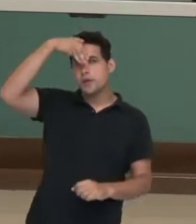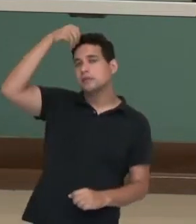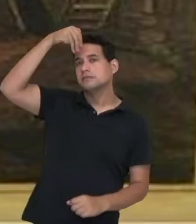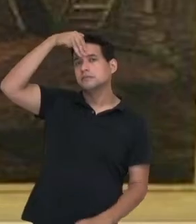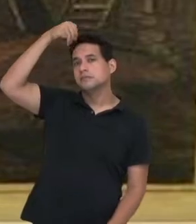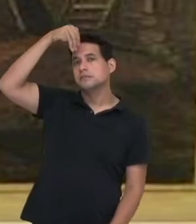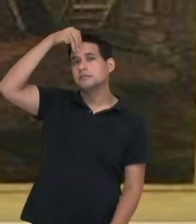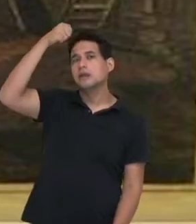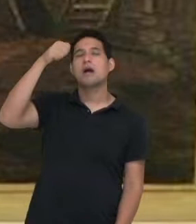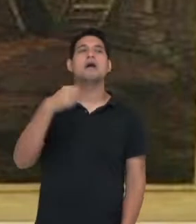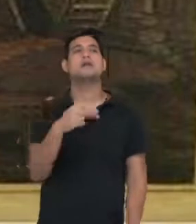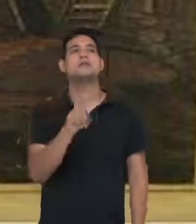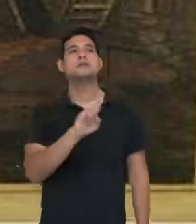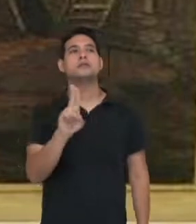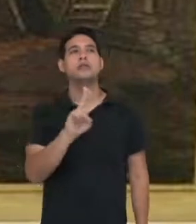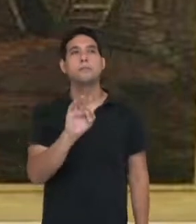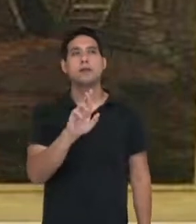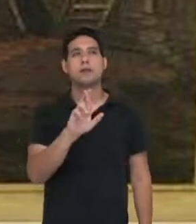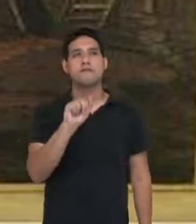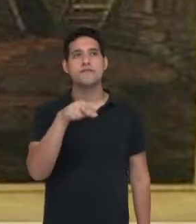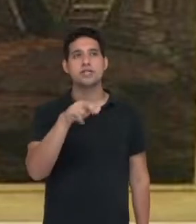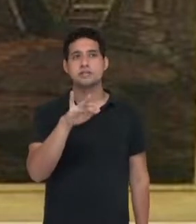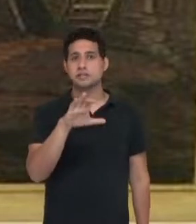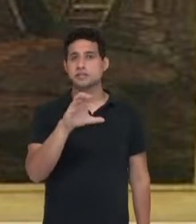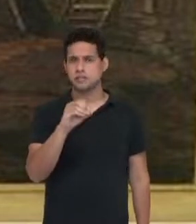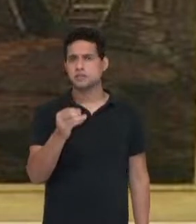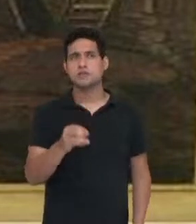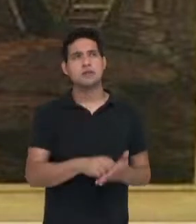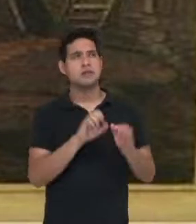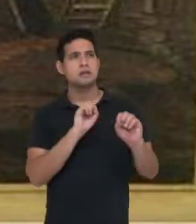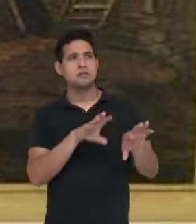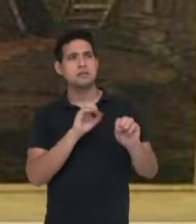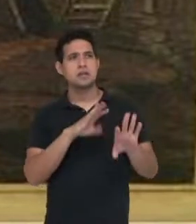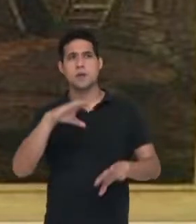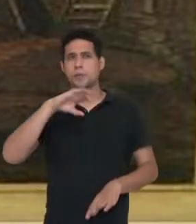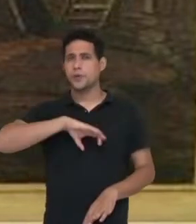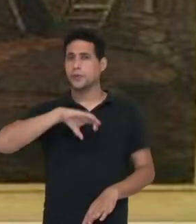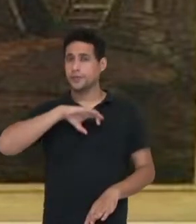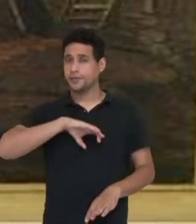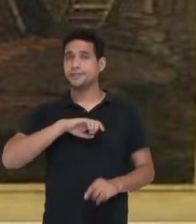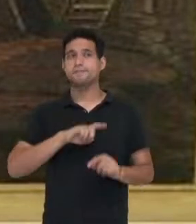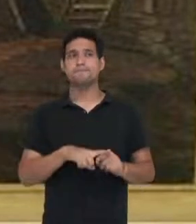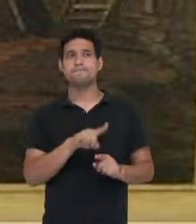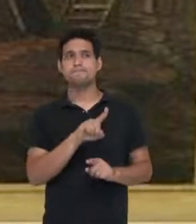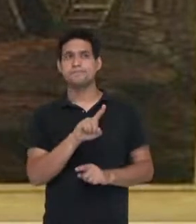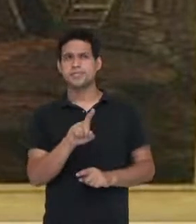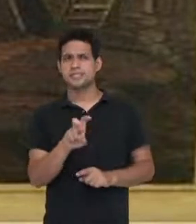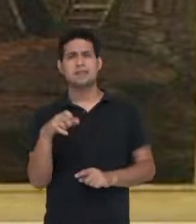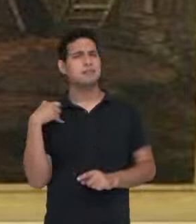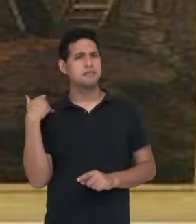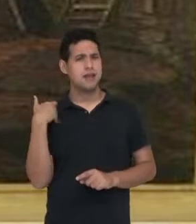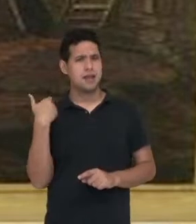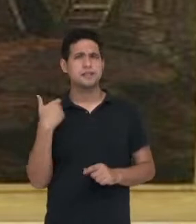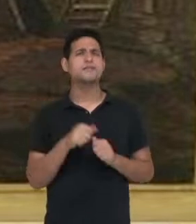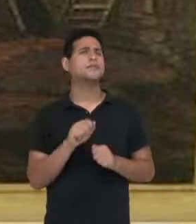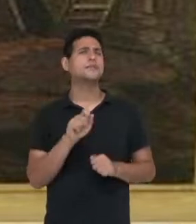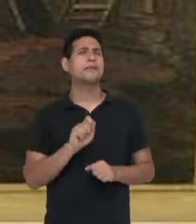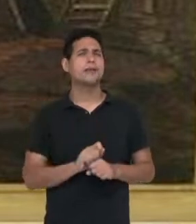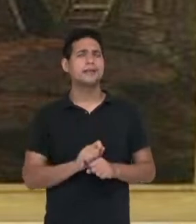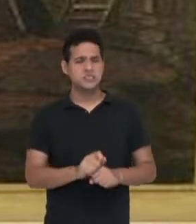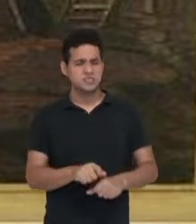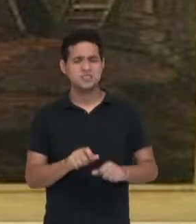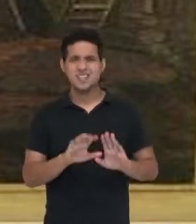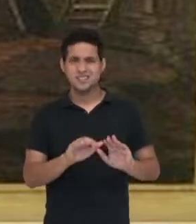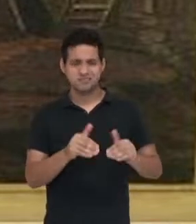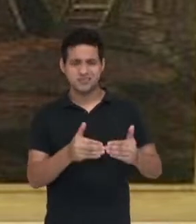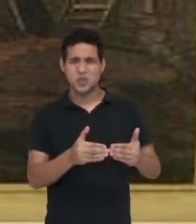y le enseñaron portugués y latín. En 1670, con 15 años de edad, se resistió a los